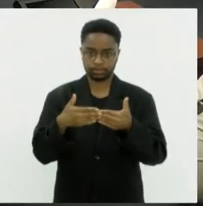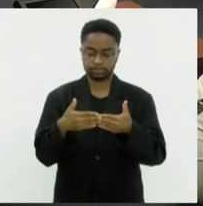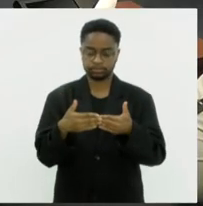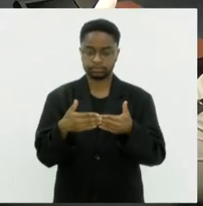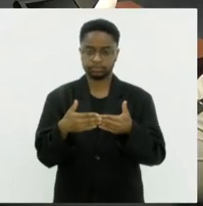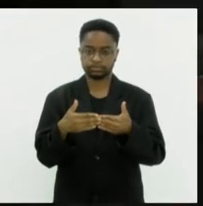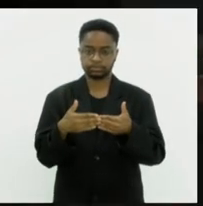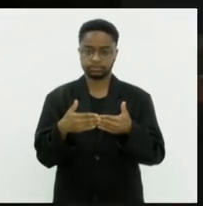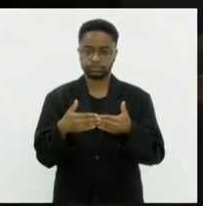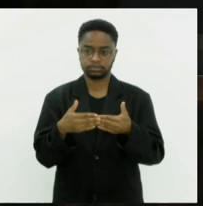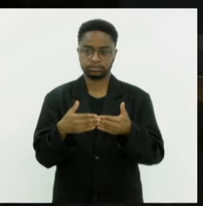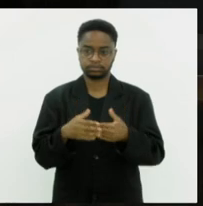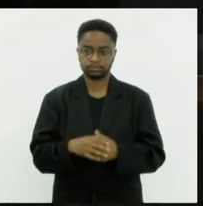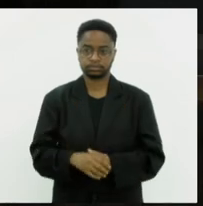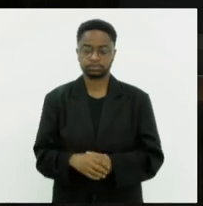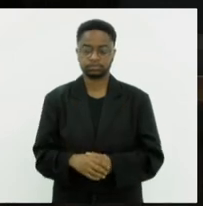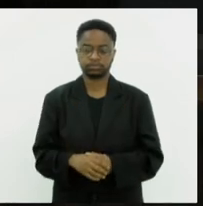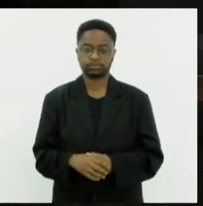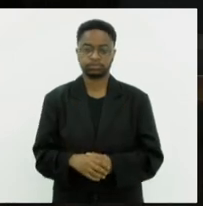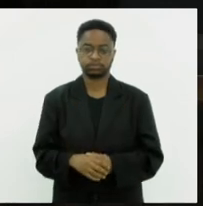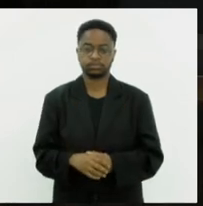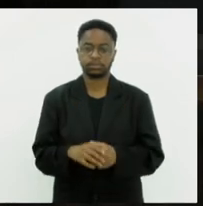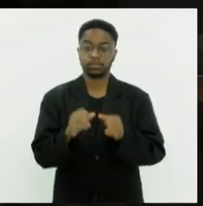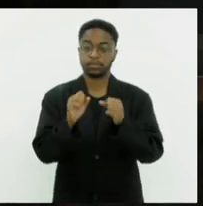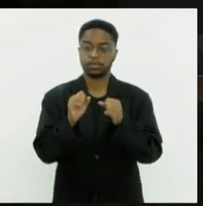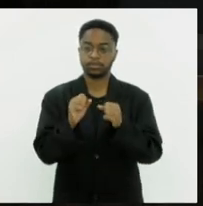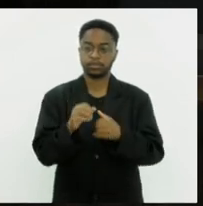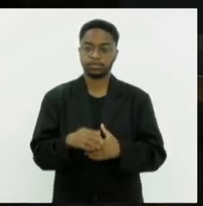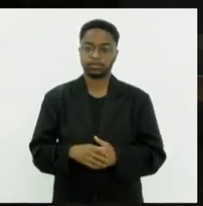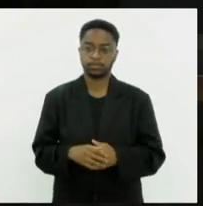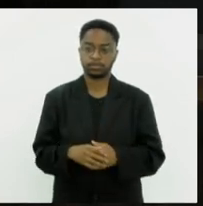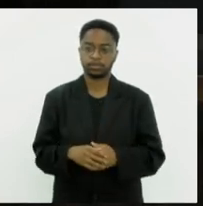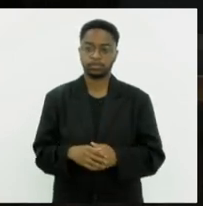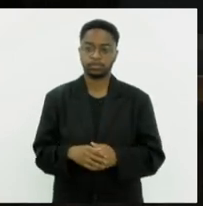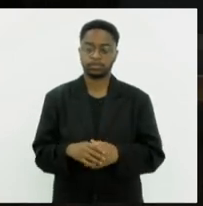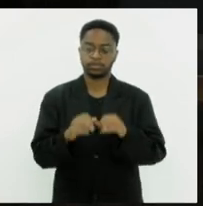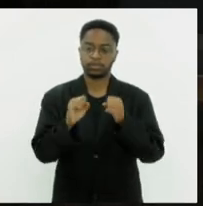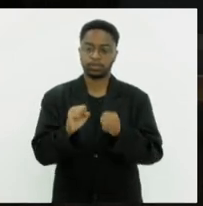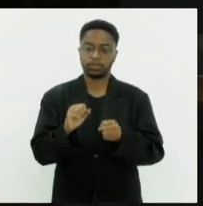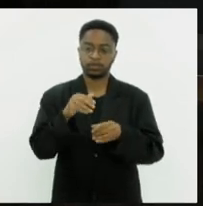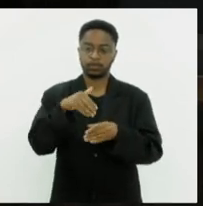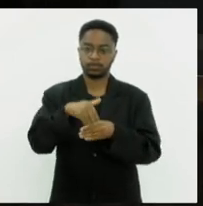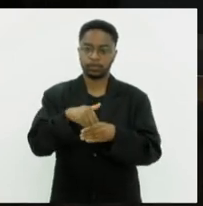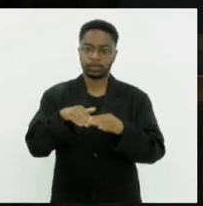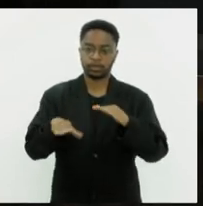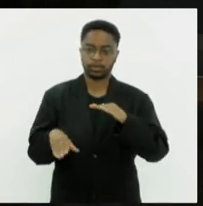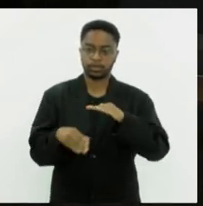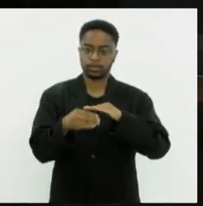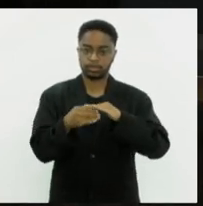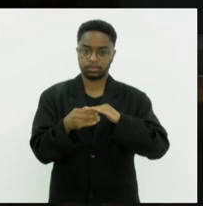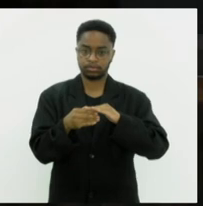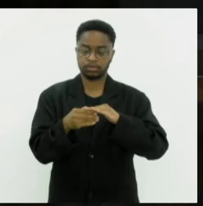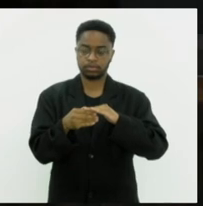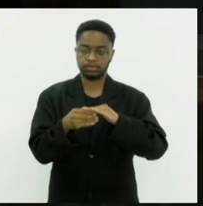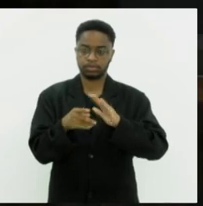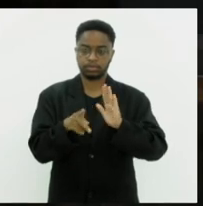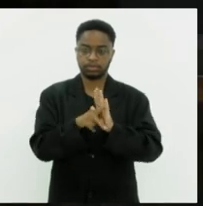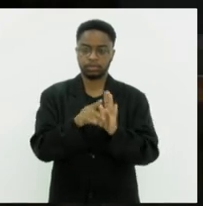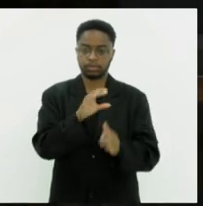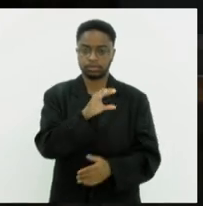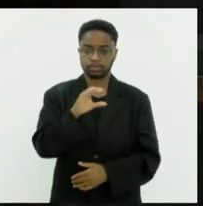discutir, encerrada a discussão. Em votação, as emendas da